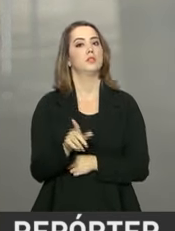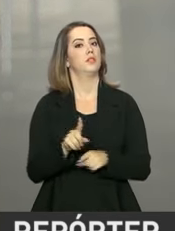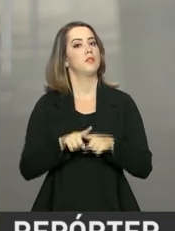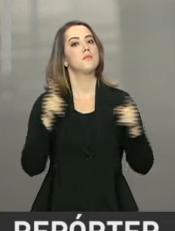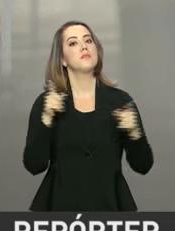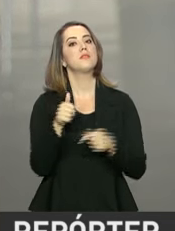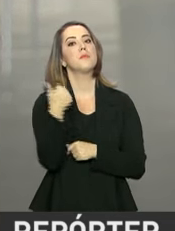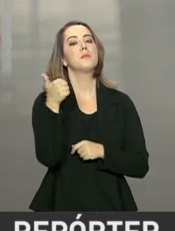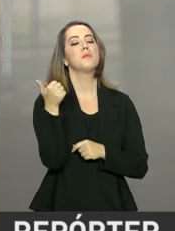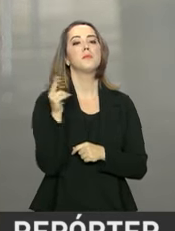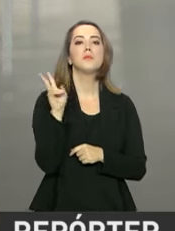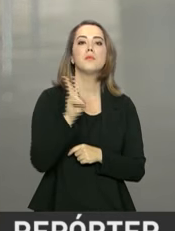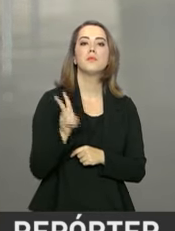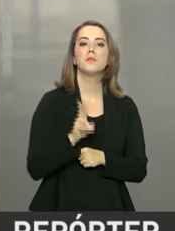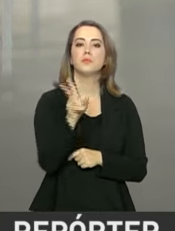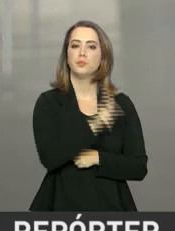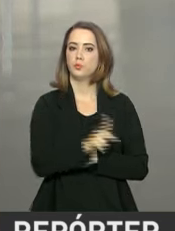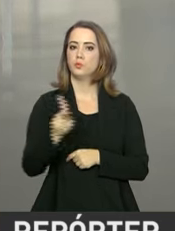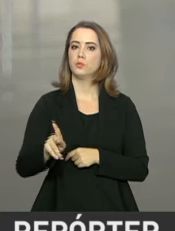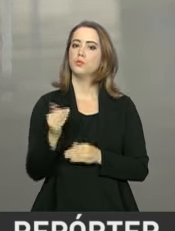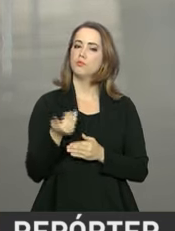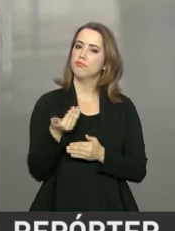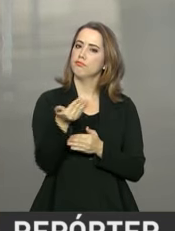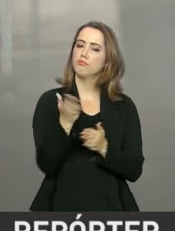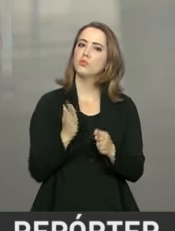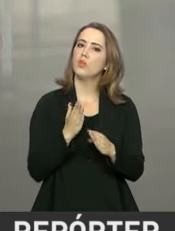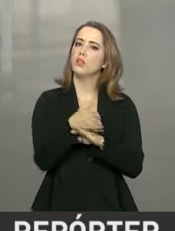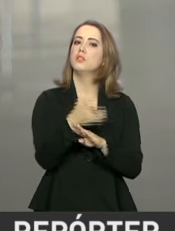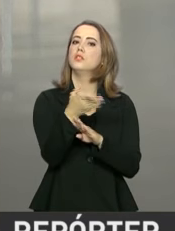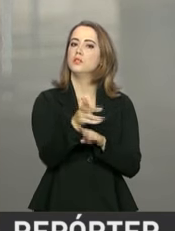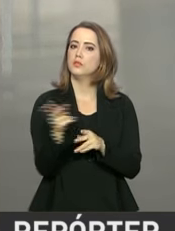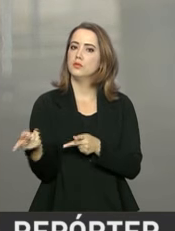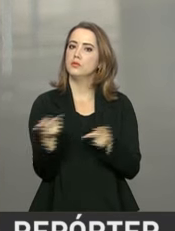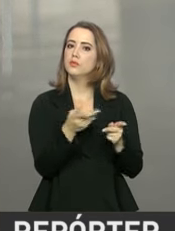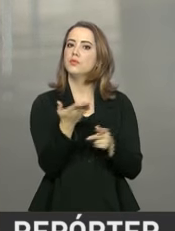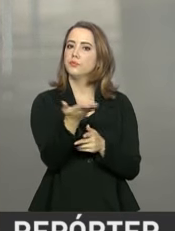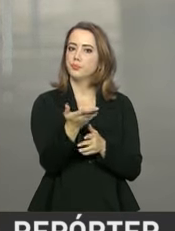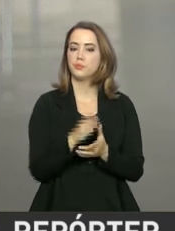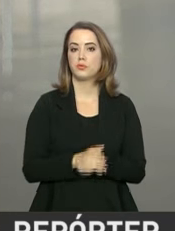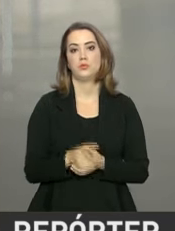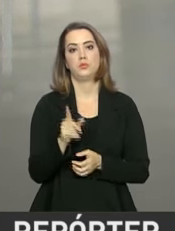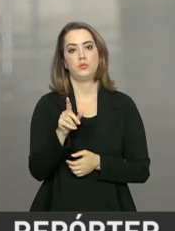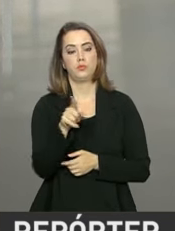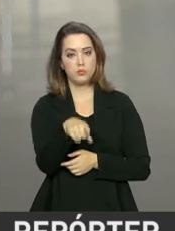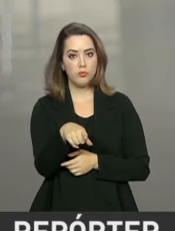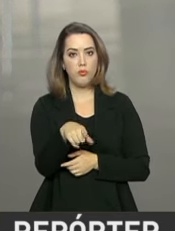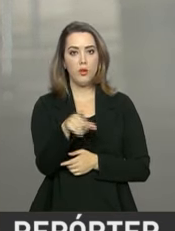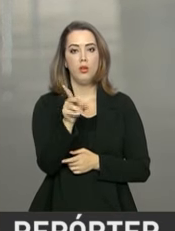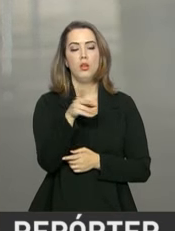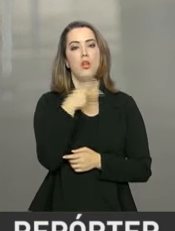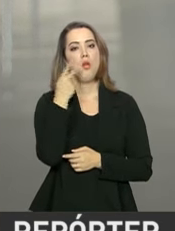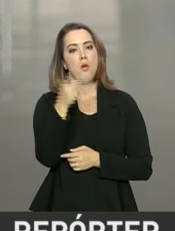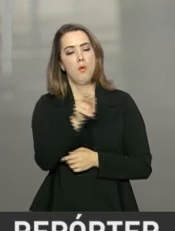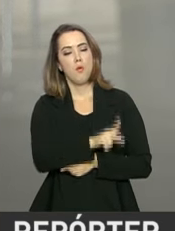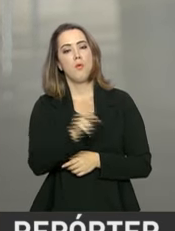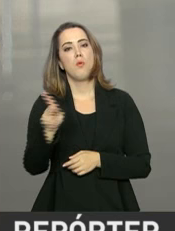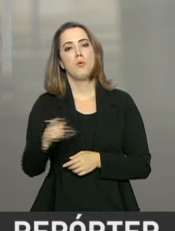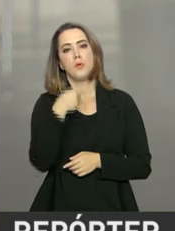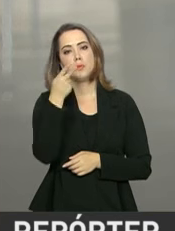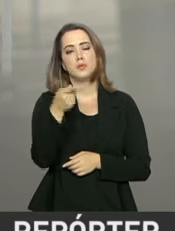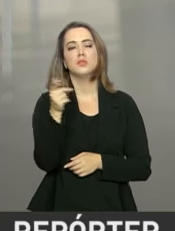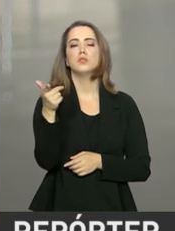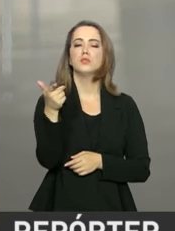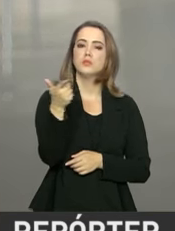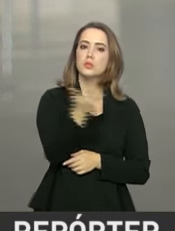presidente participou do almoço no discurso o presidente exercício Michel Temer mais uma vez enfatizou